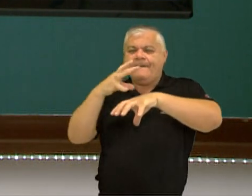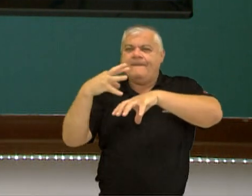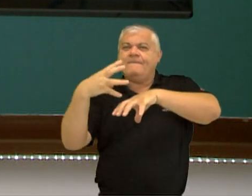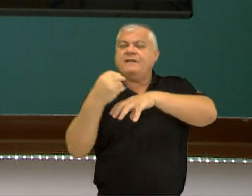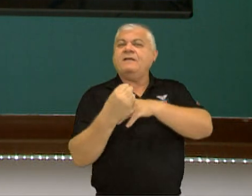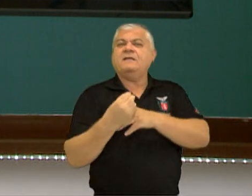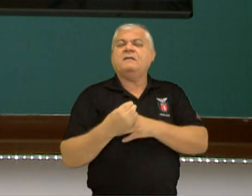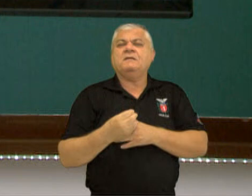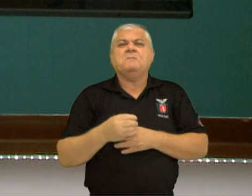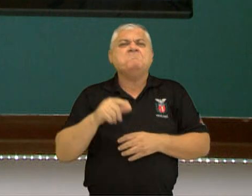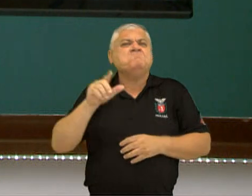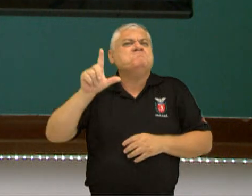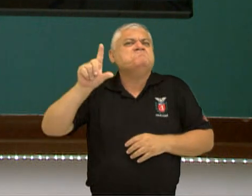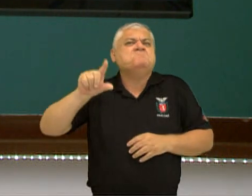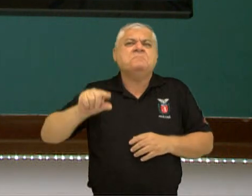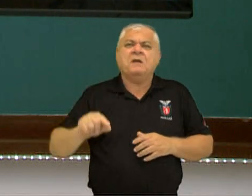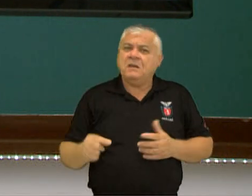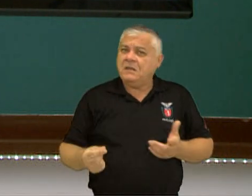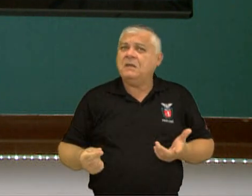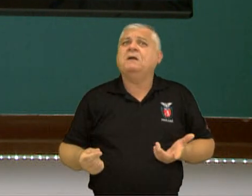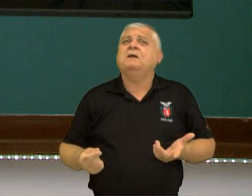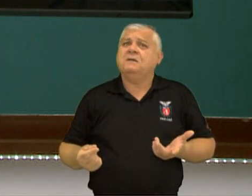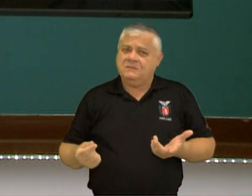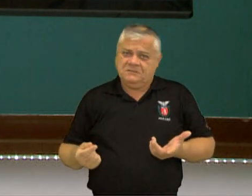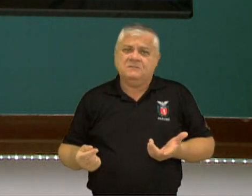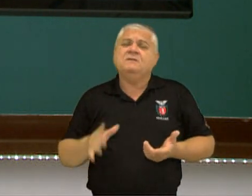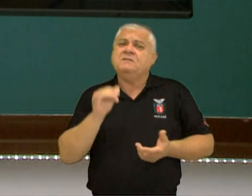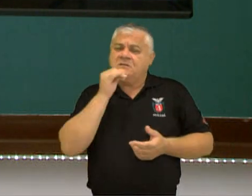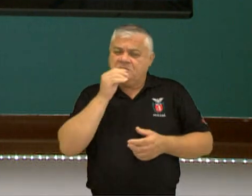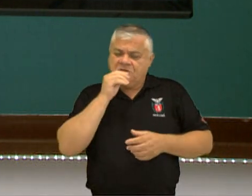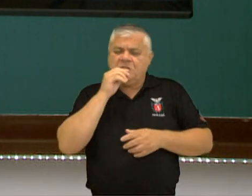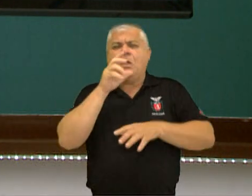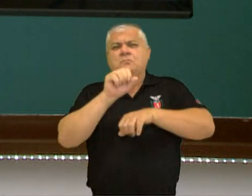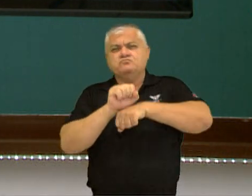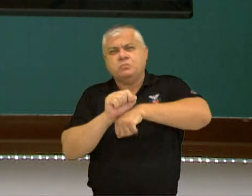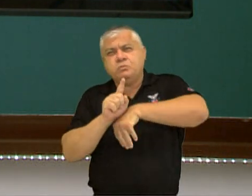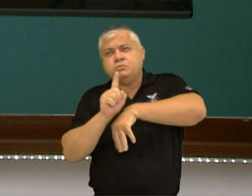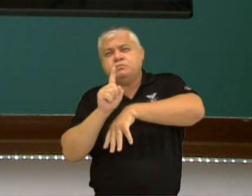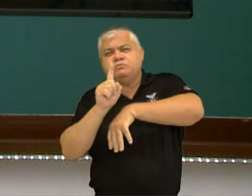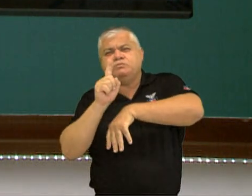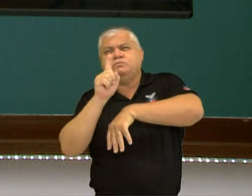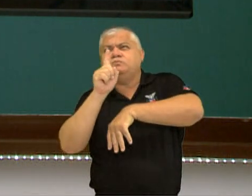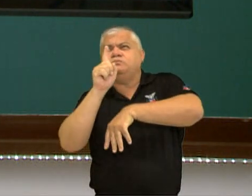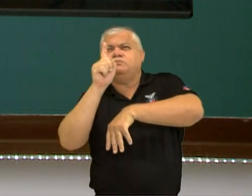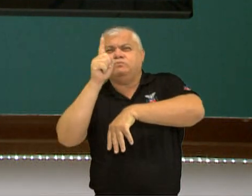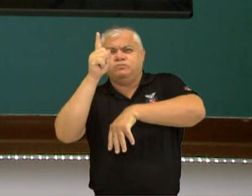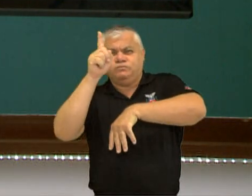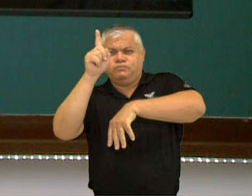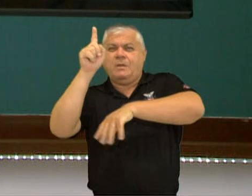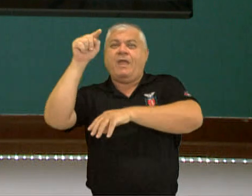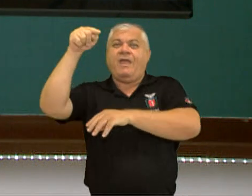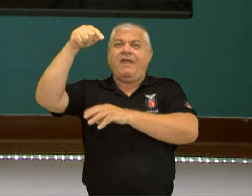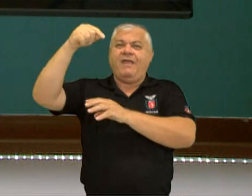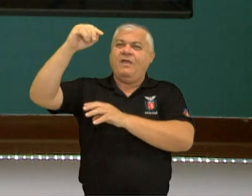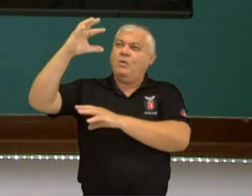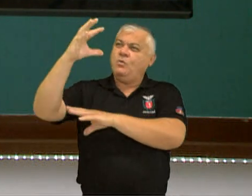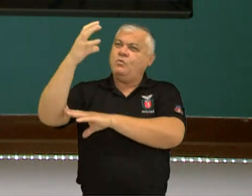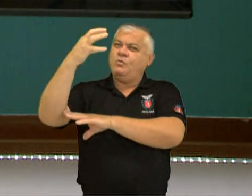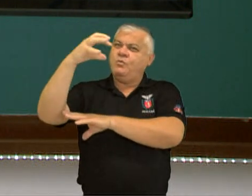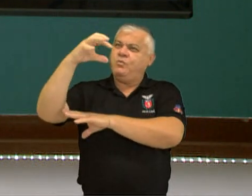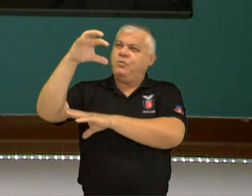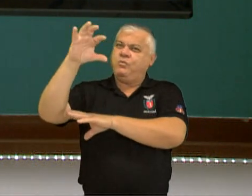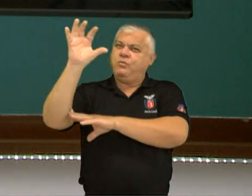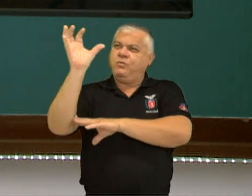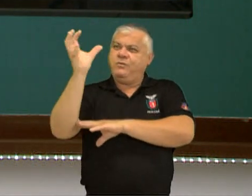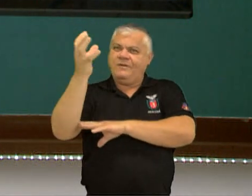custo de produção de um satélite, do envio desse satélite até a órbita do nosso planeta, tem um custo bastante